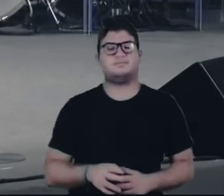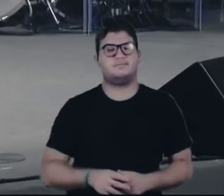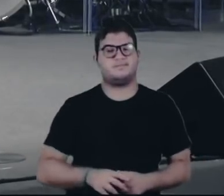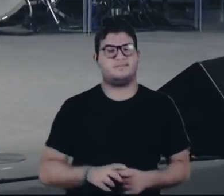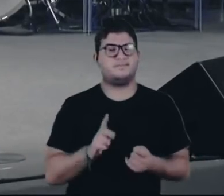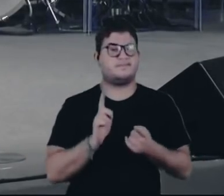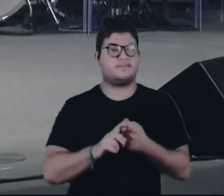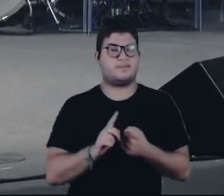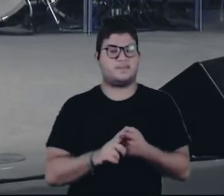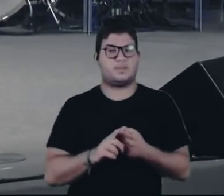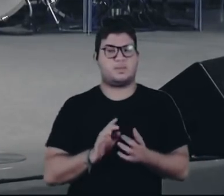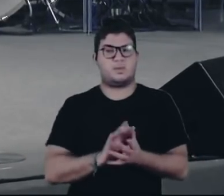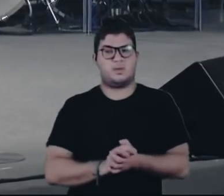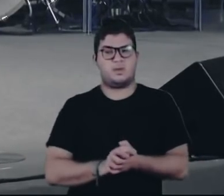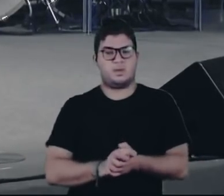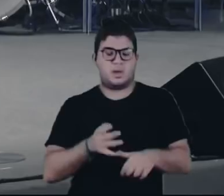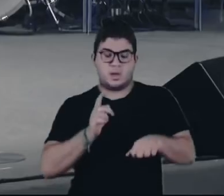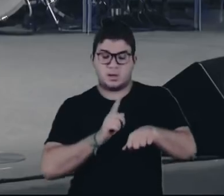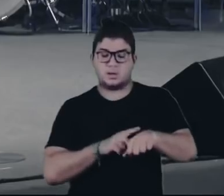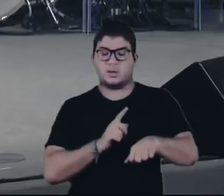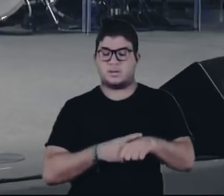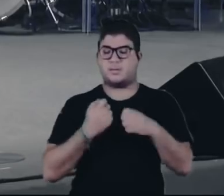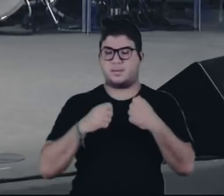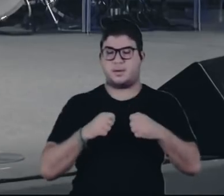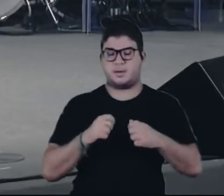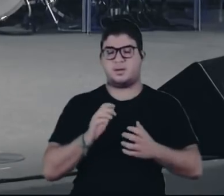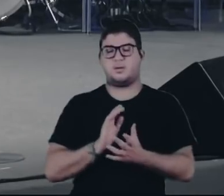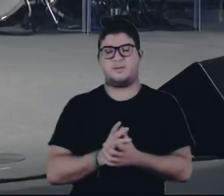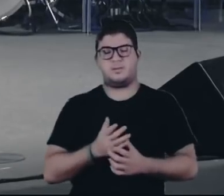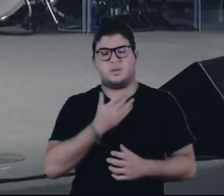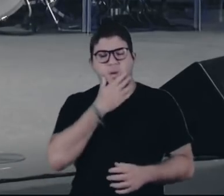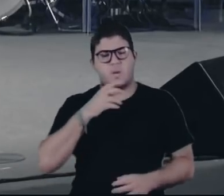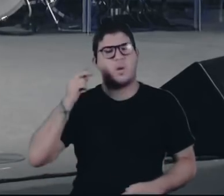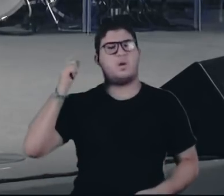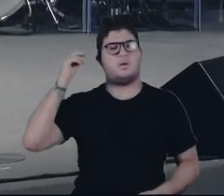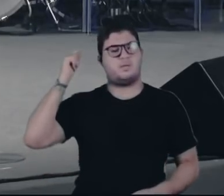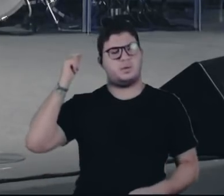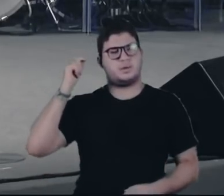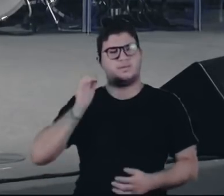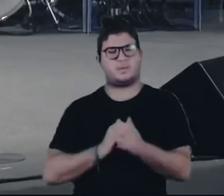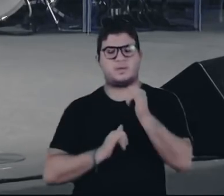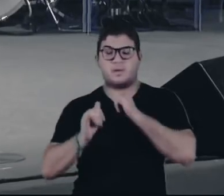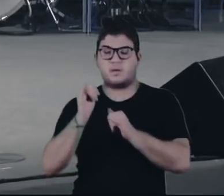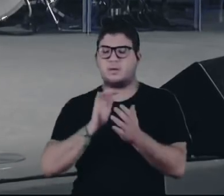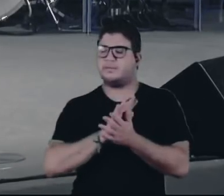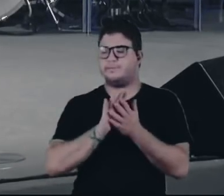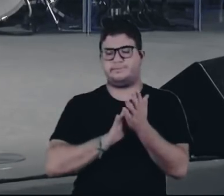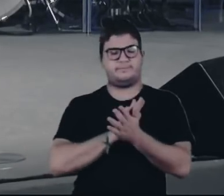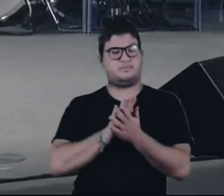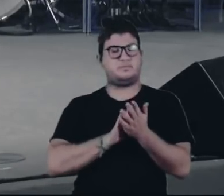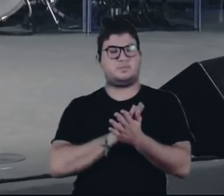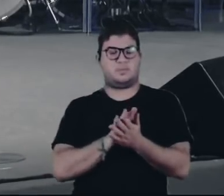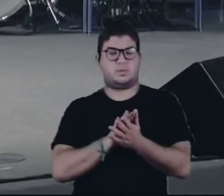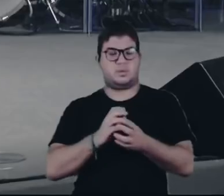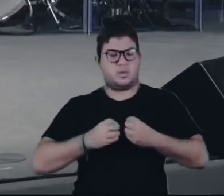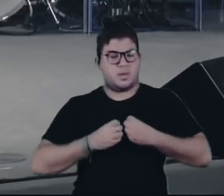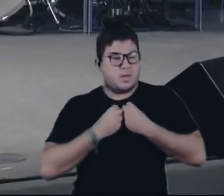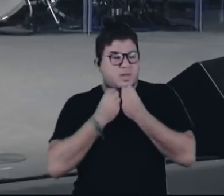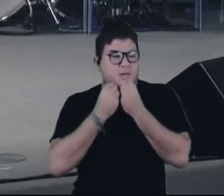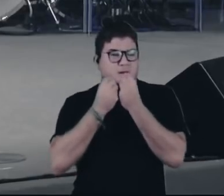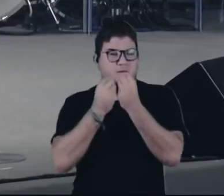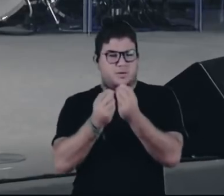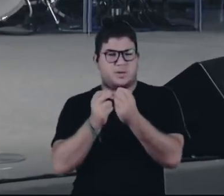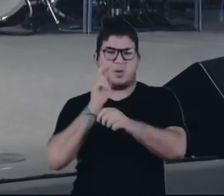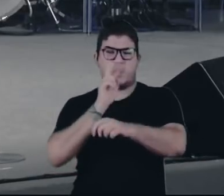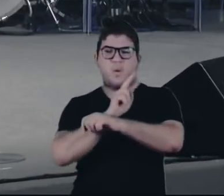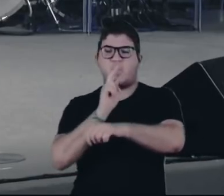Porque remir o tempo é uma necessidade. Peter Drucker disse assim: nada distingue melhor os executivos eficazes do que o